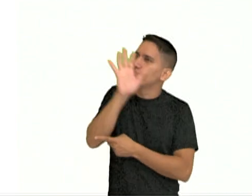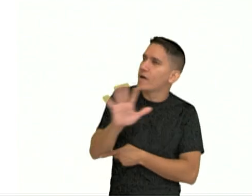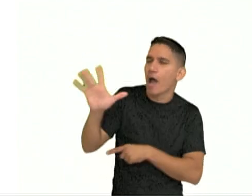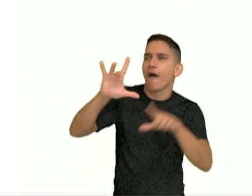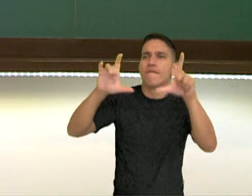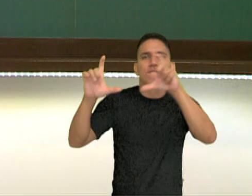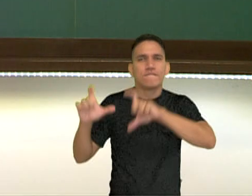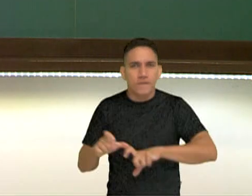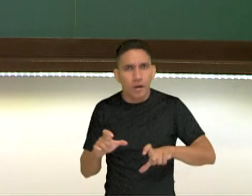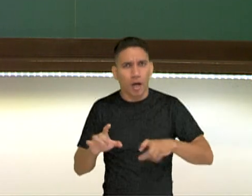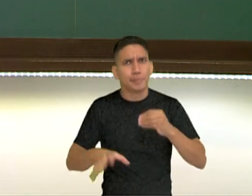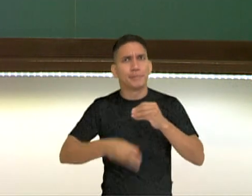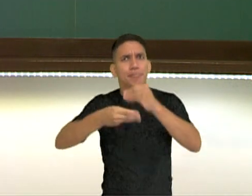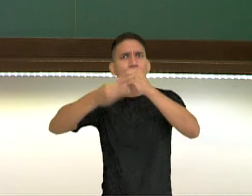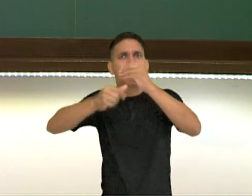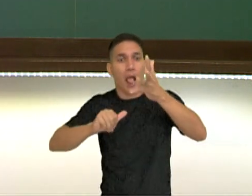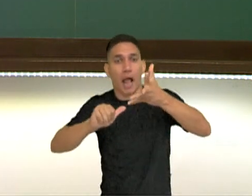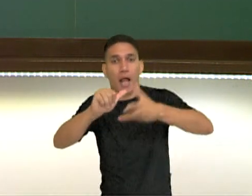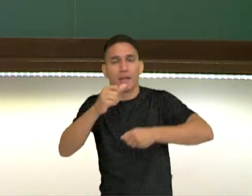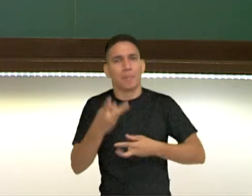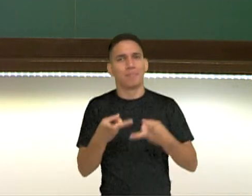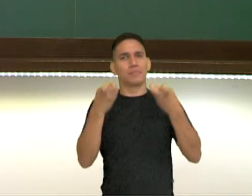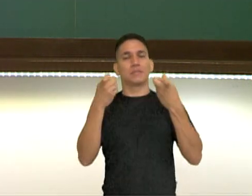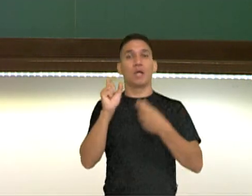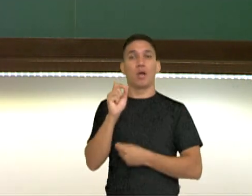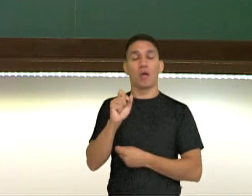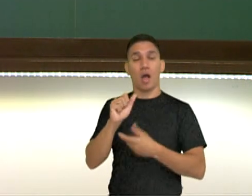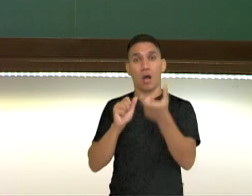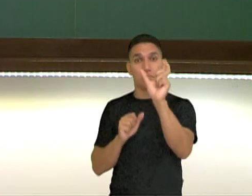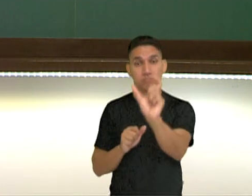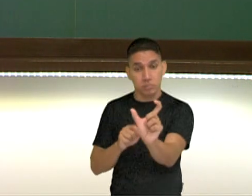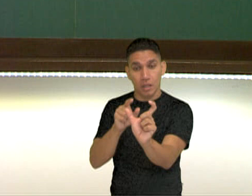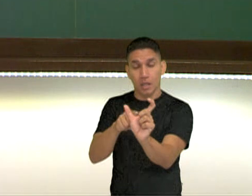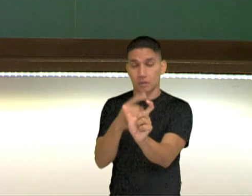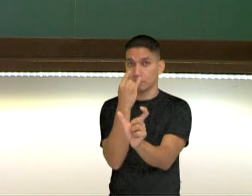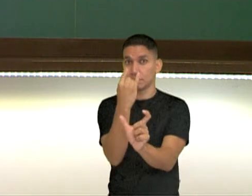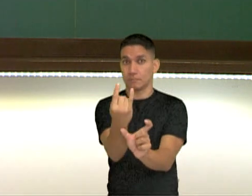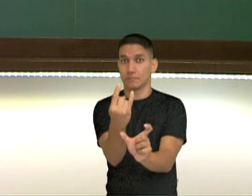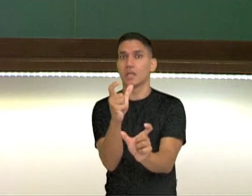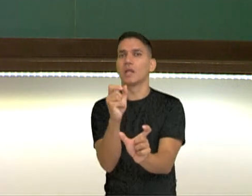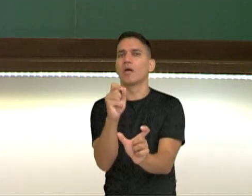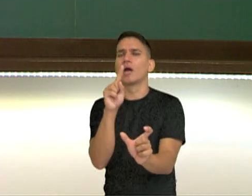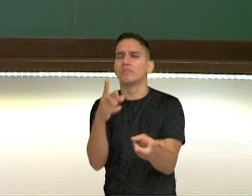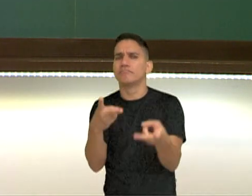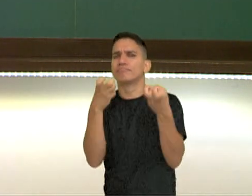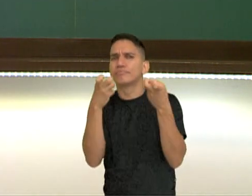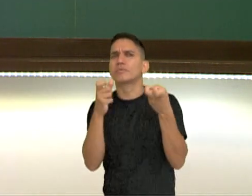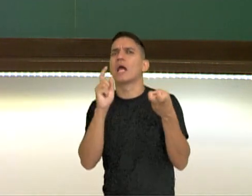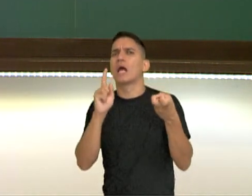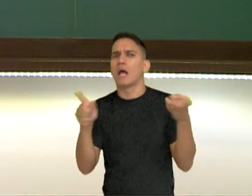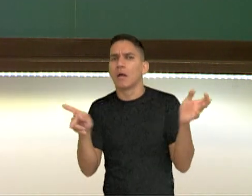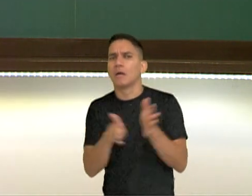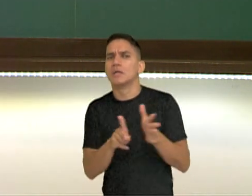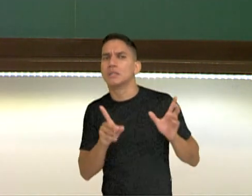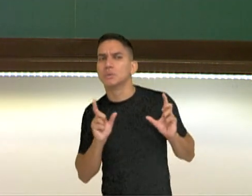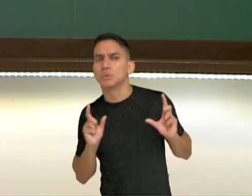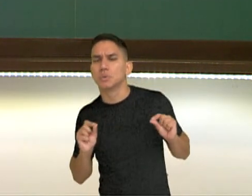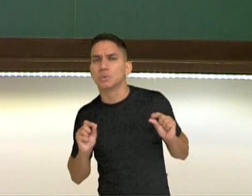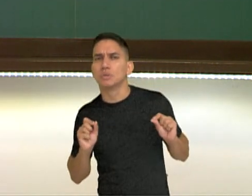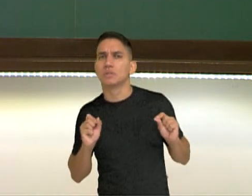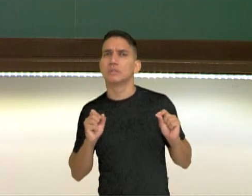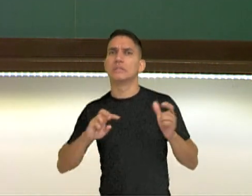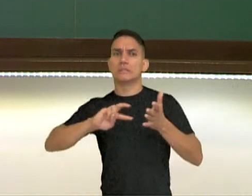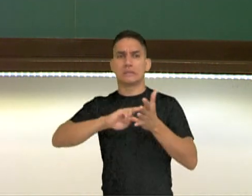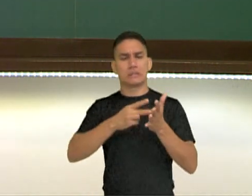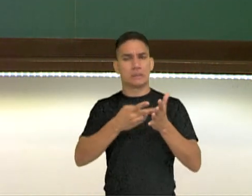Então, perceba, a palavra atrativo engloba bastante significado aqui, porque tem que ser uma